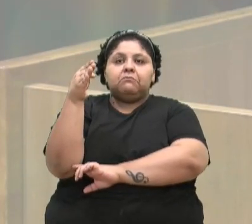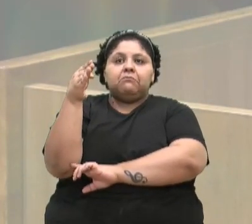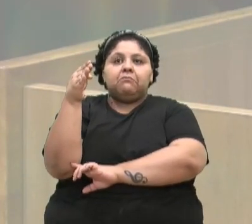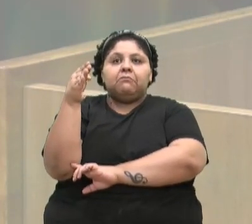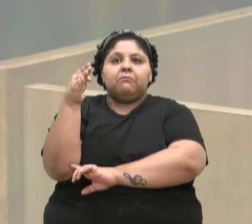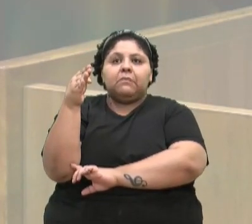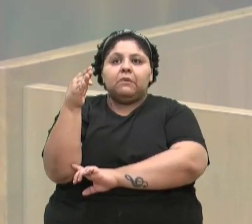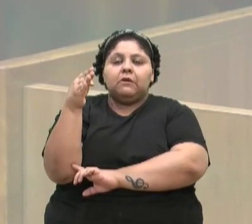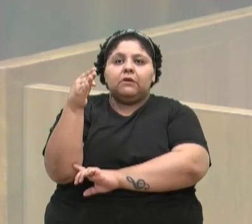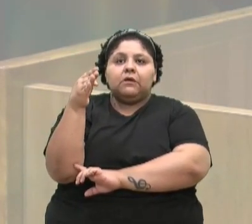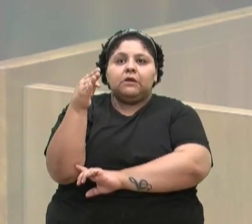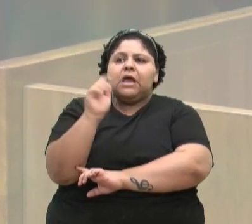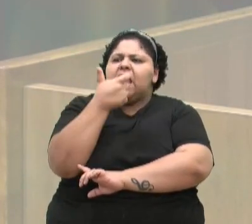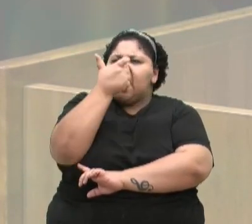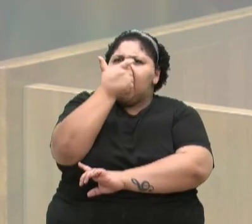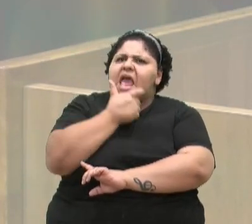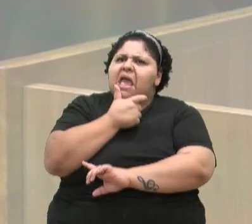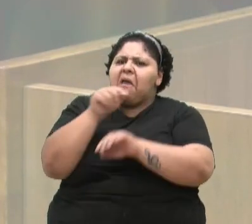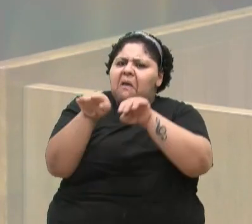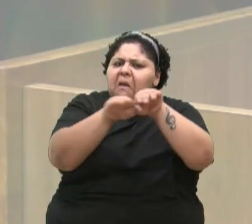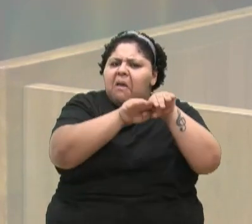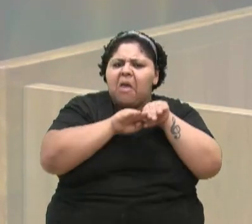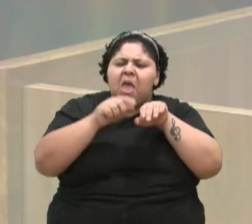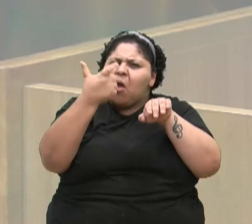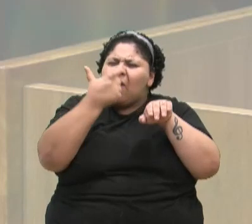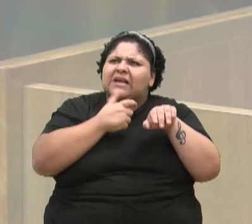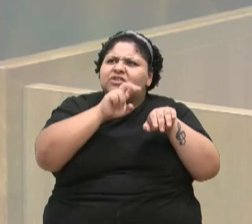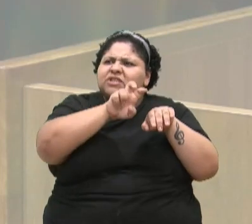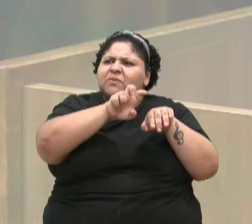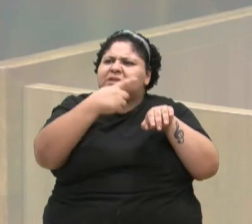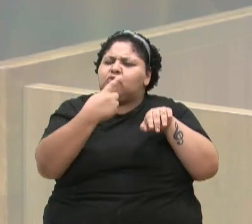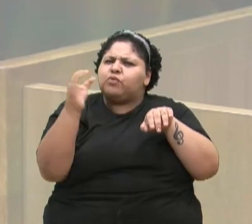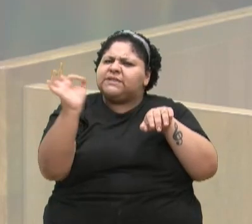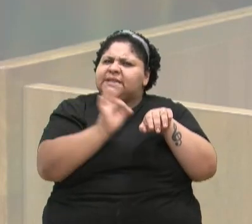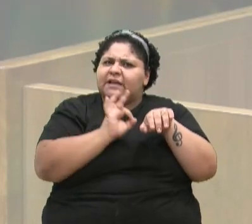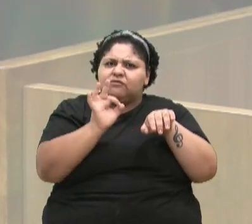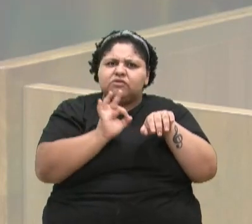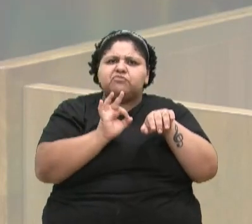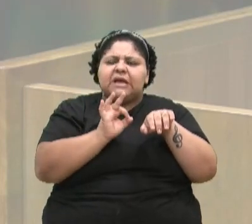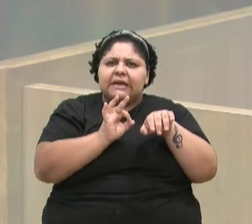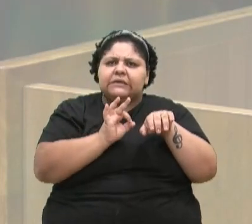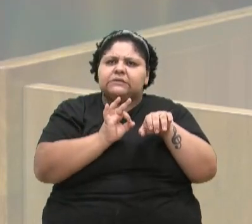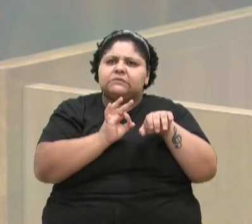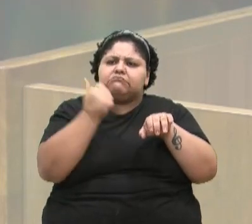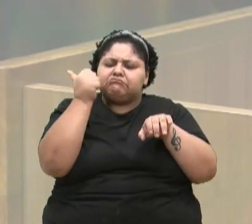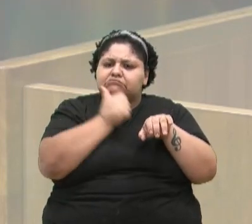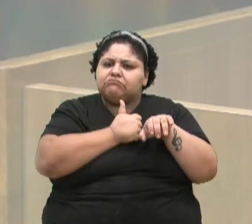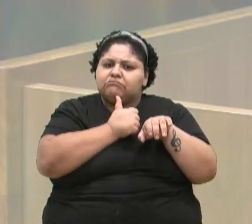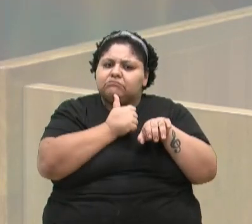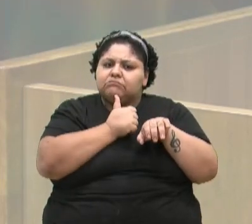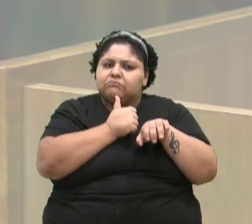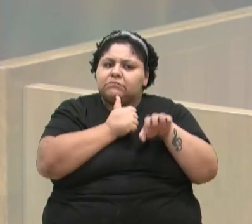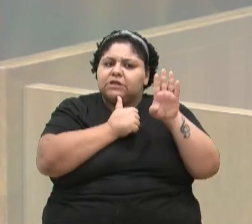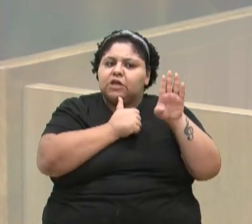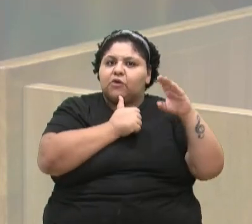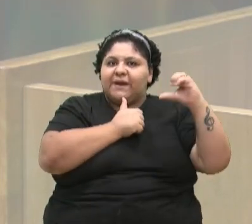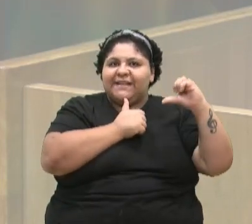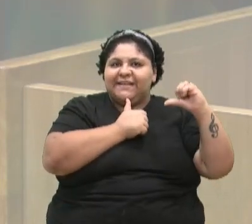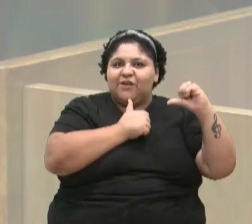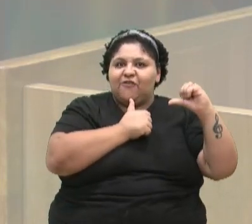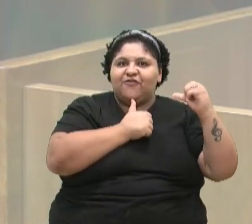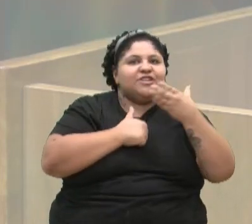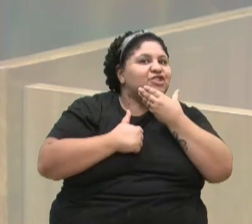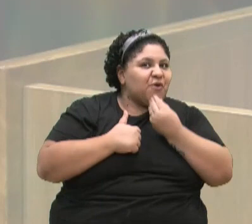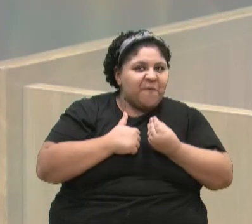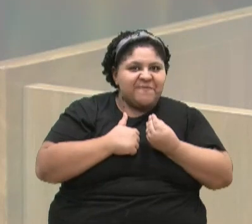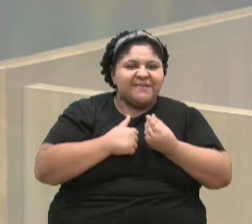coincidência, mas acho que são 51% de mulheres, 51% de mulheres e 49% de homens.